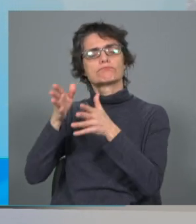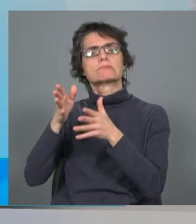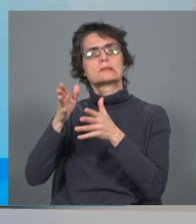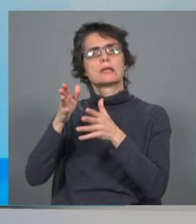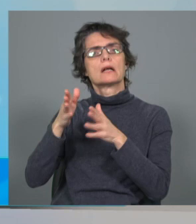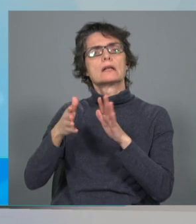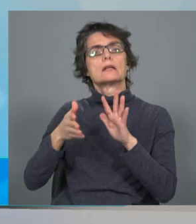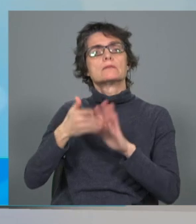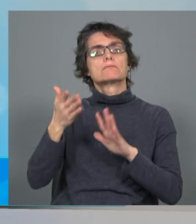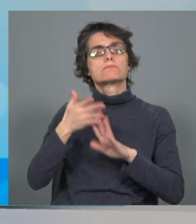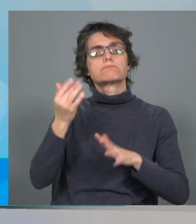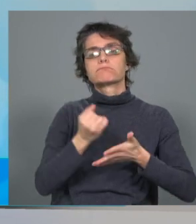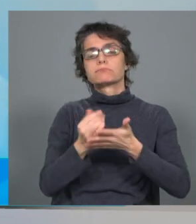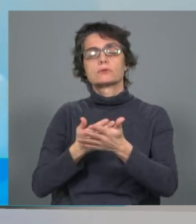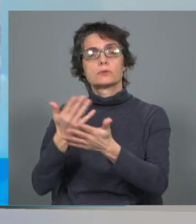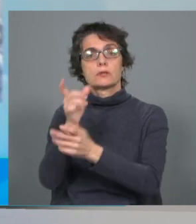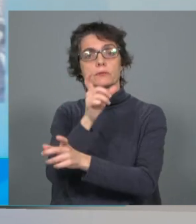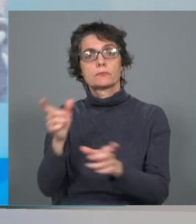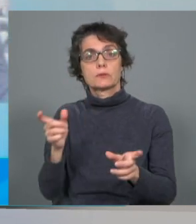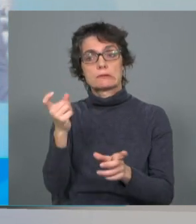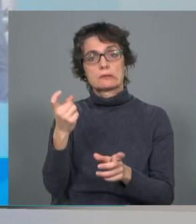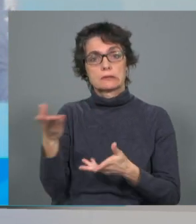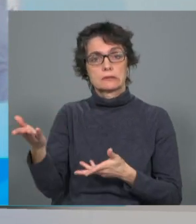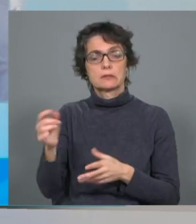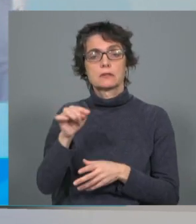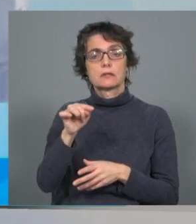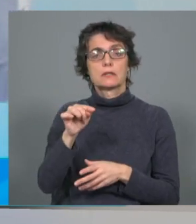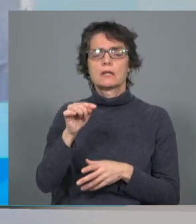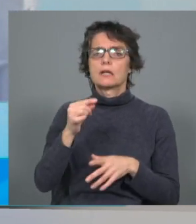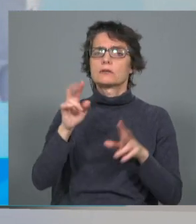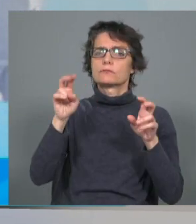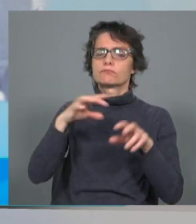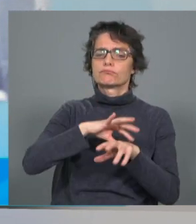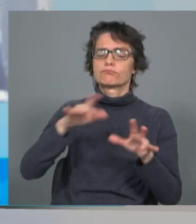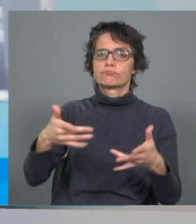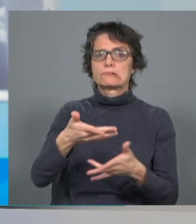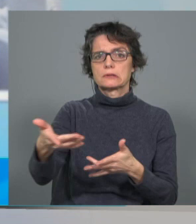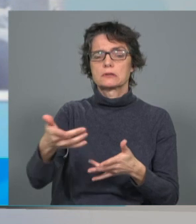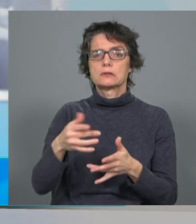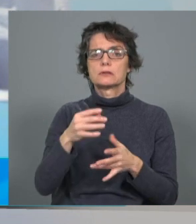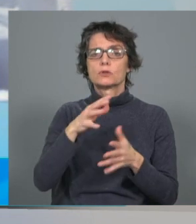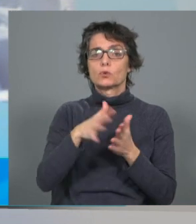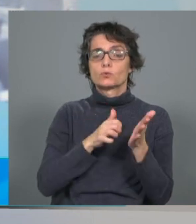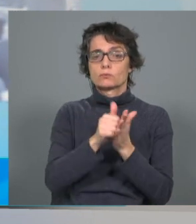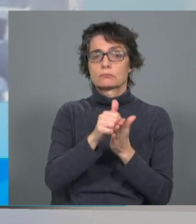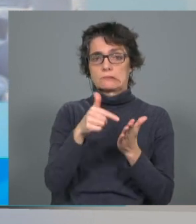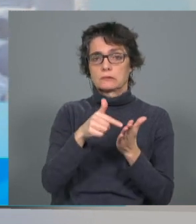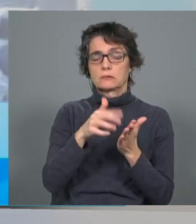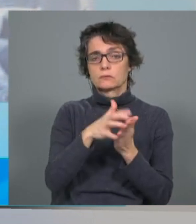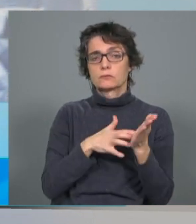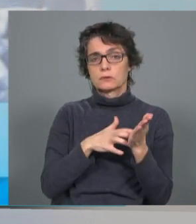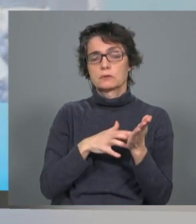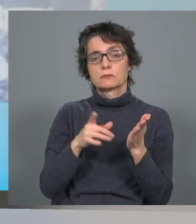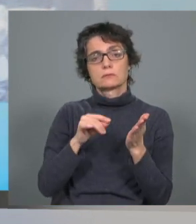contexto da atual pandemia e que vamos ter presente no comentário aos textos da Bíblia que em cada sexta-feira são apresentados neste